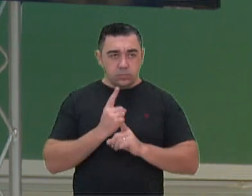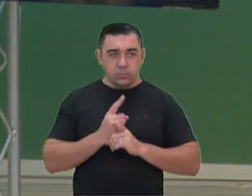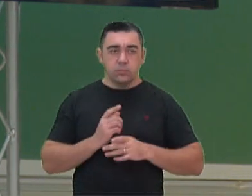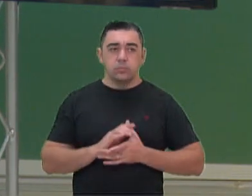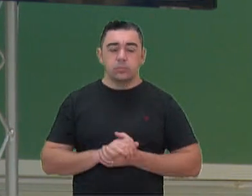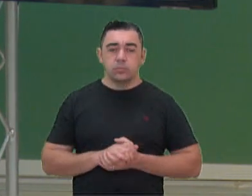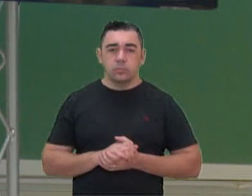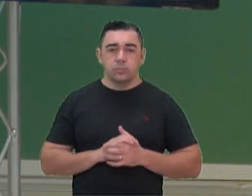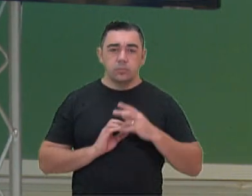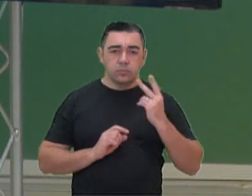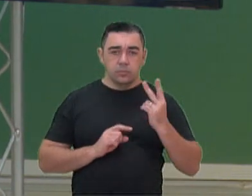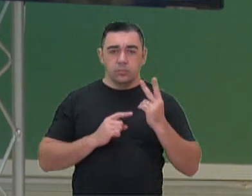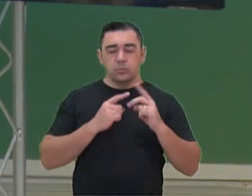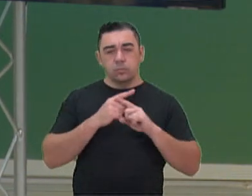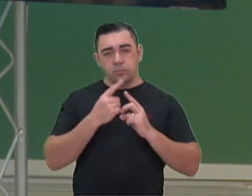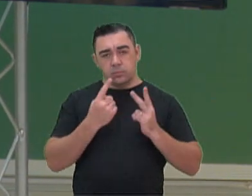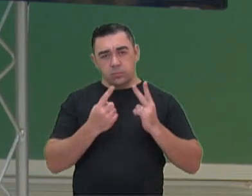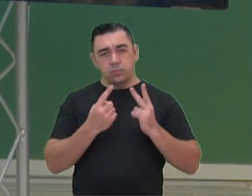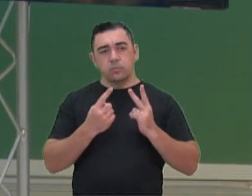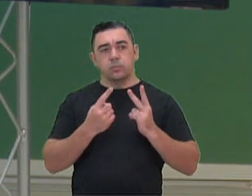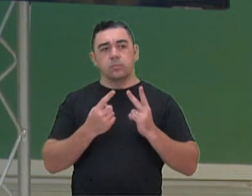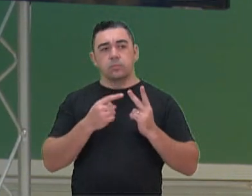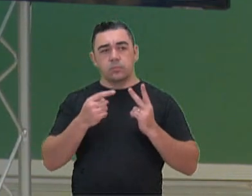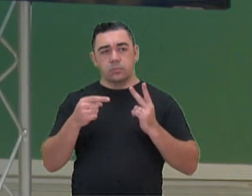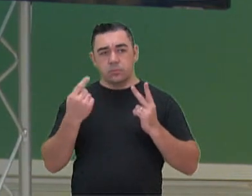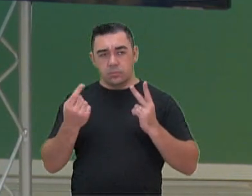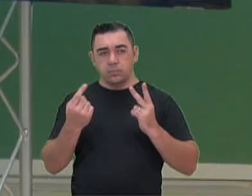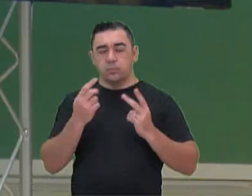1, 2 menos 1 dá 1. Então,